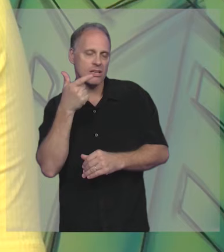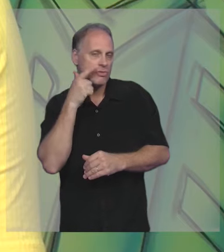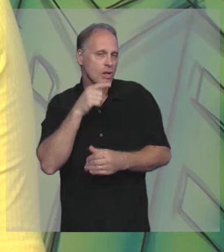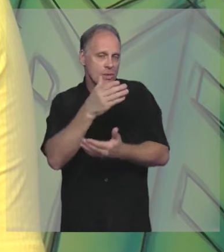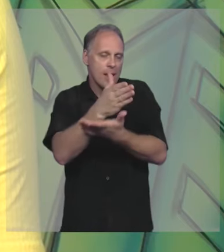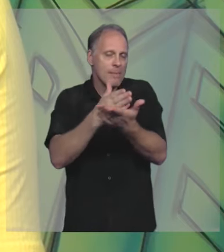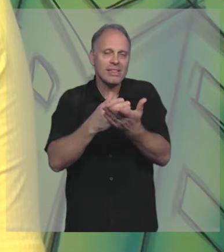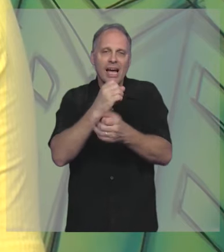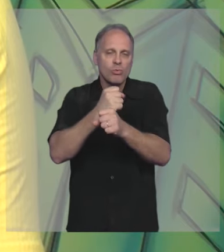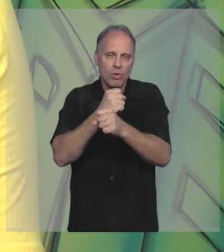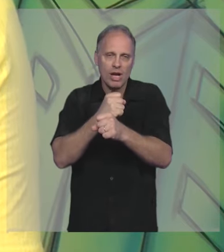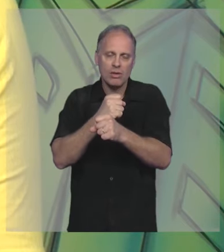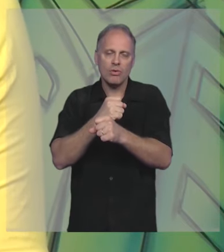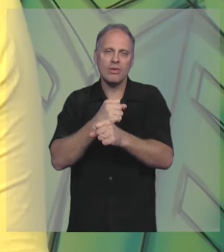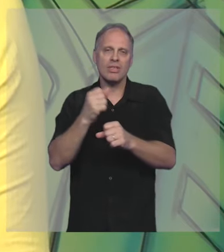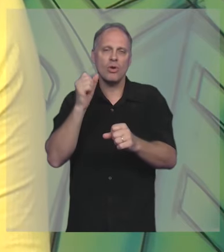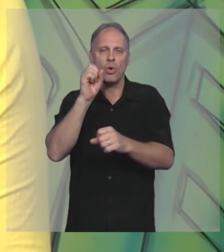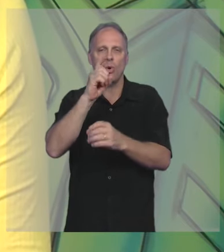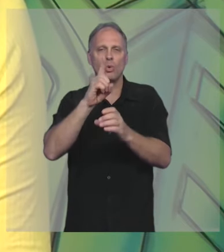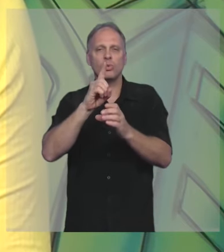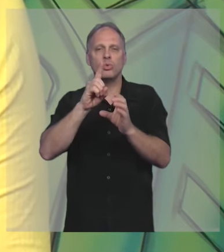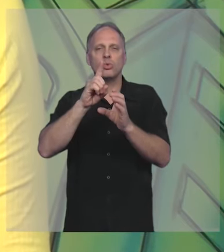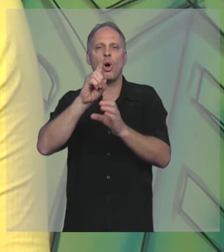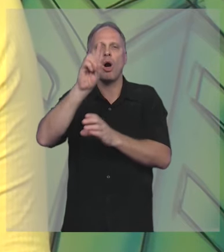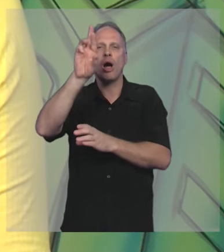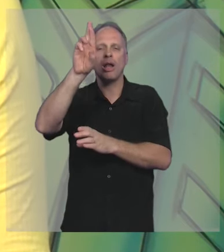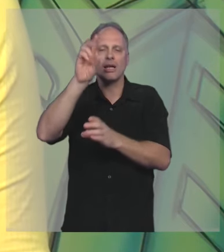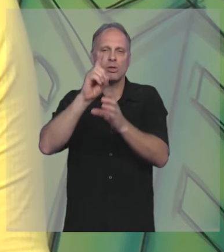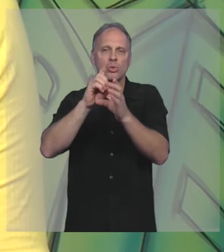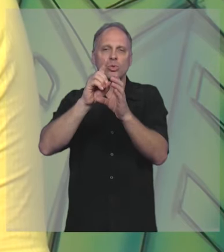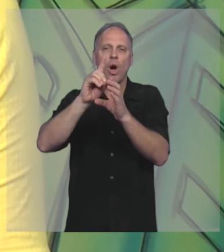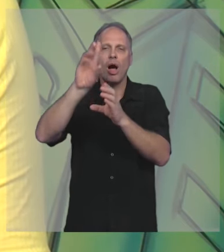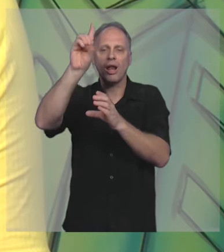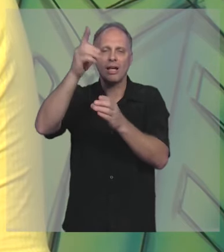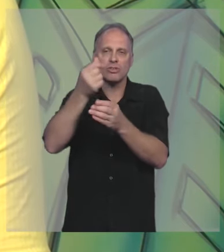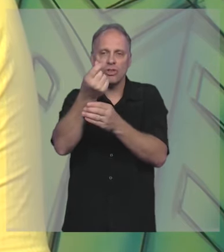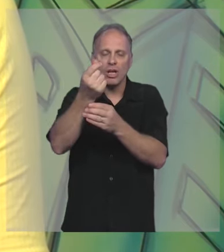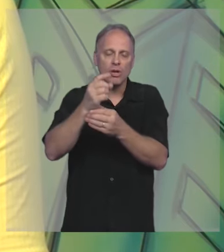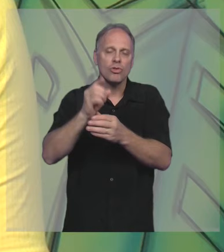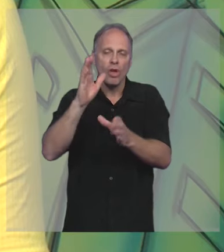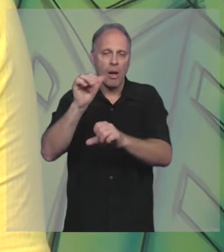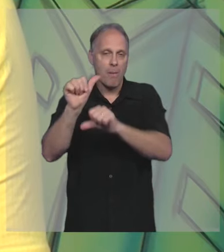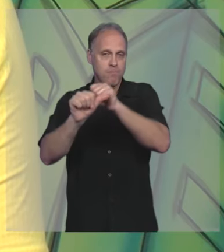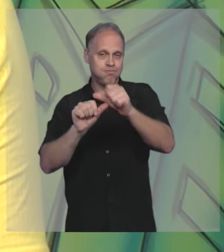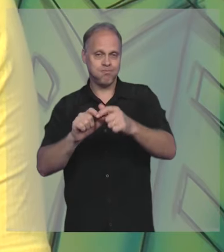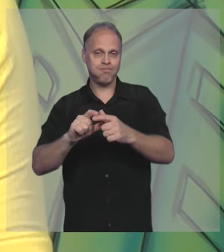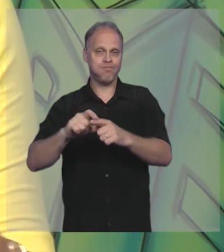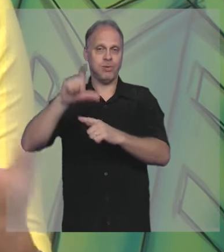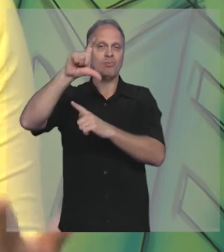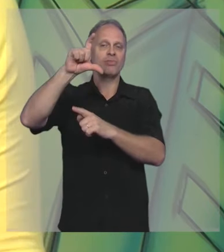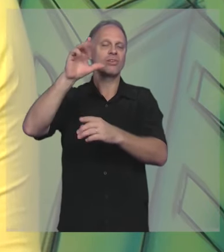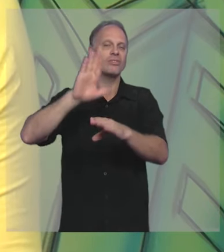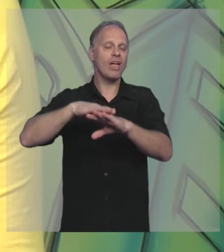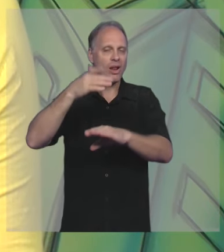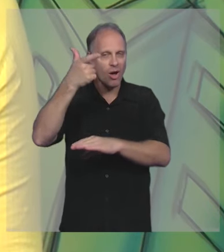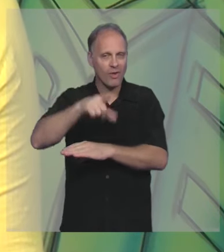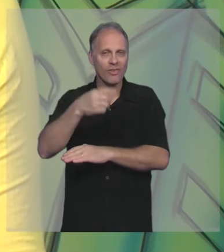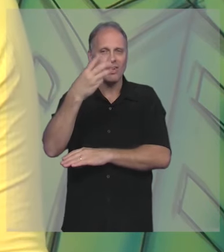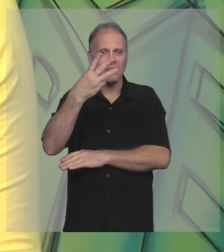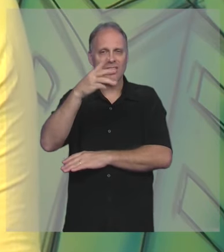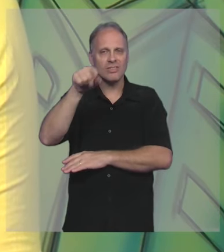chegamos no meio do ano e, por exemplo, o dólar essa semana mesmo já sofreu grande alteração, né? Chegando aí